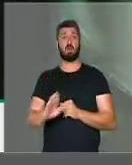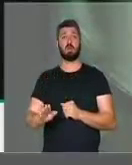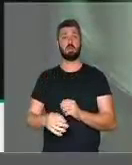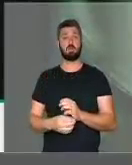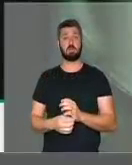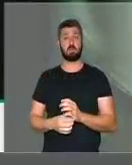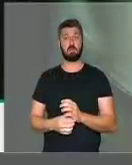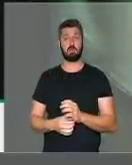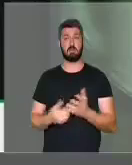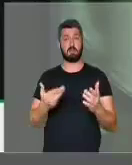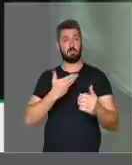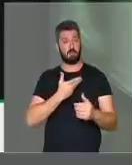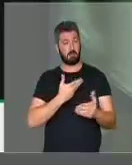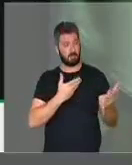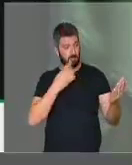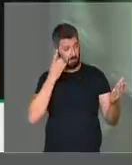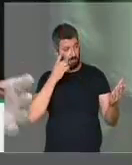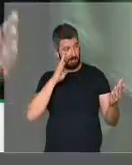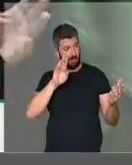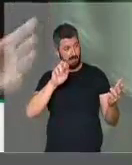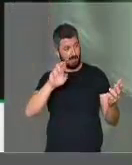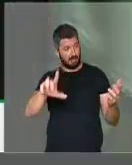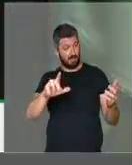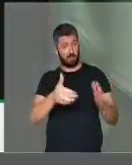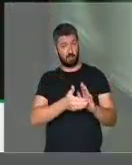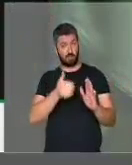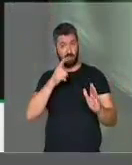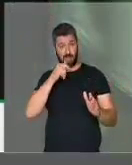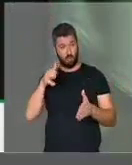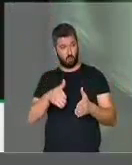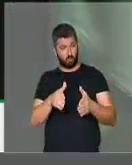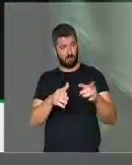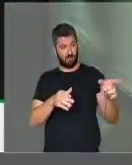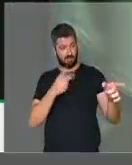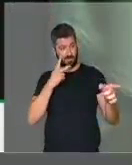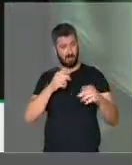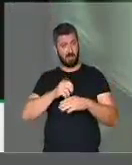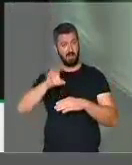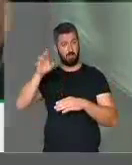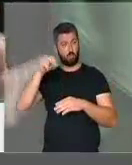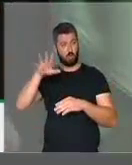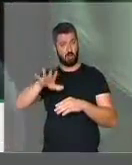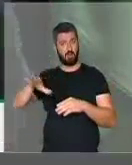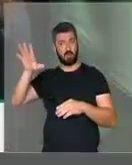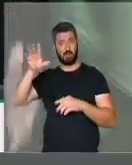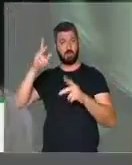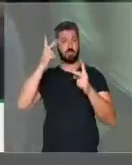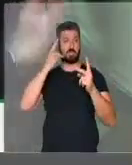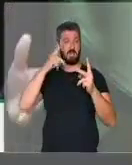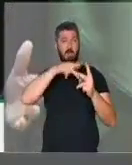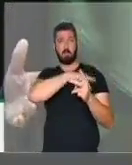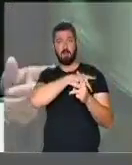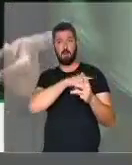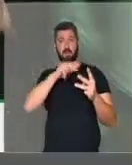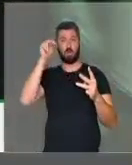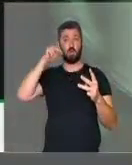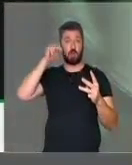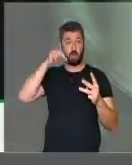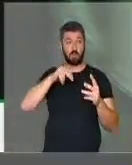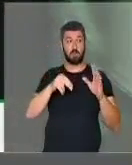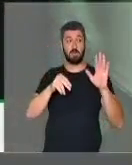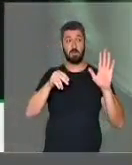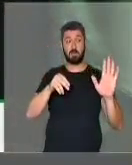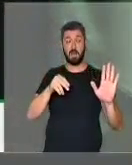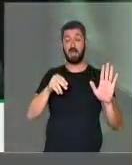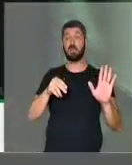E aí, minha querida deputada Raquel, tiraram água do rio que Vossa Excelência manda para o Nordeste, para mandar para o Ceará, Paraíba e Rio Grande do Norte, e